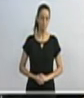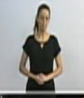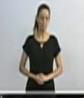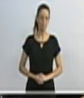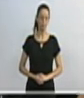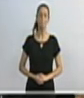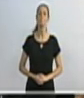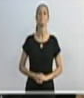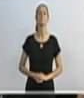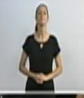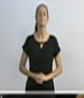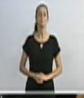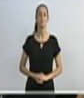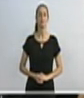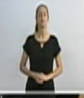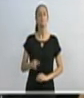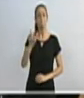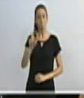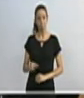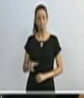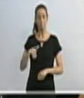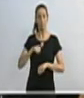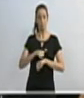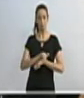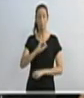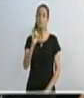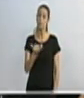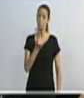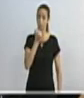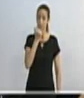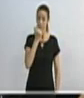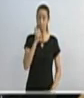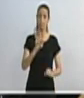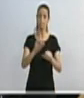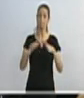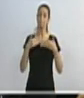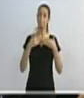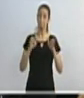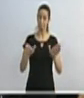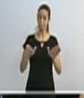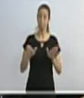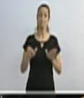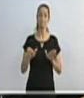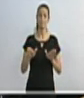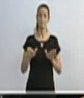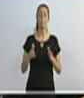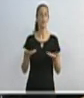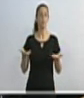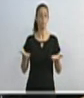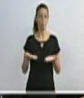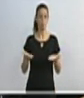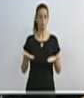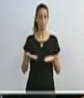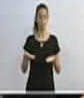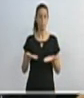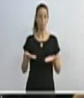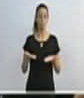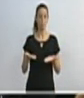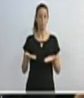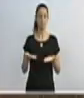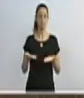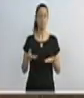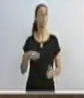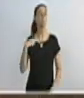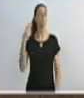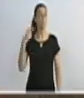Queremos justificar a ausência nessa sessão da audiência pública de hoje.